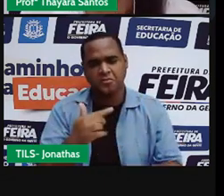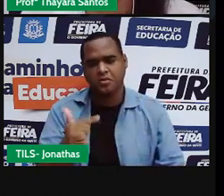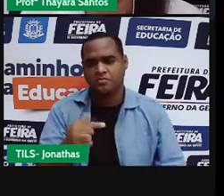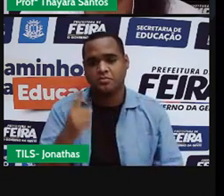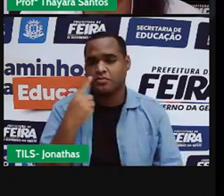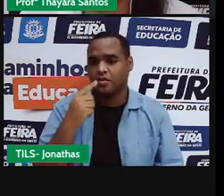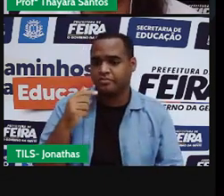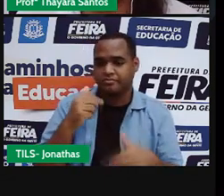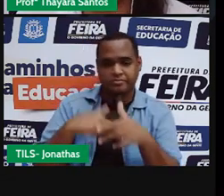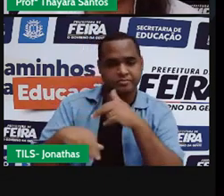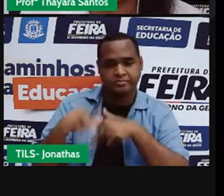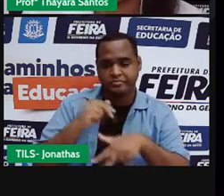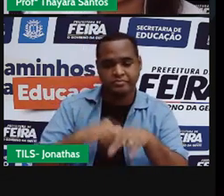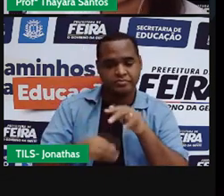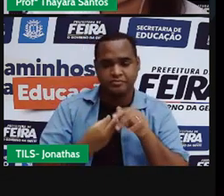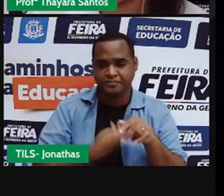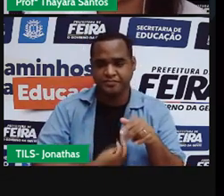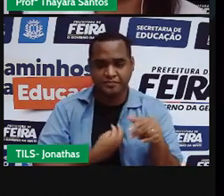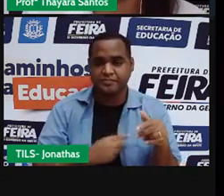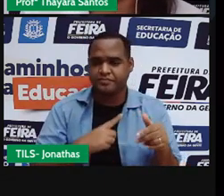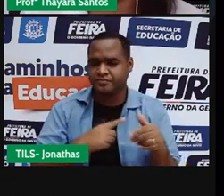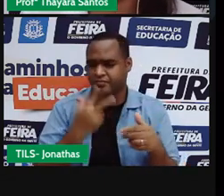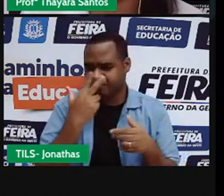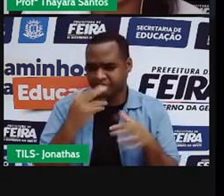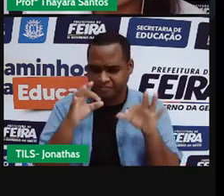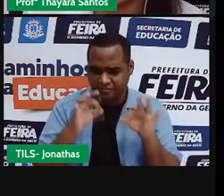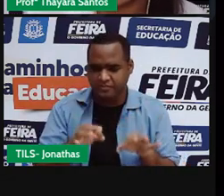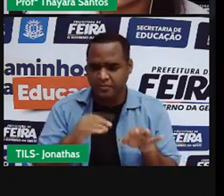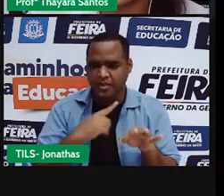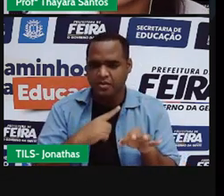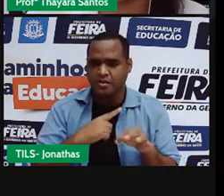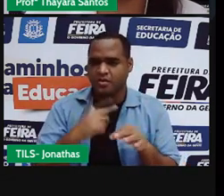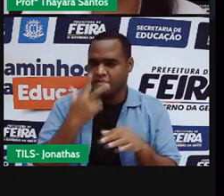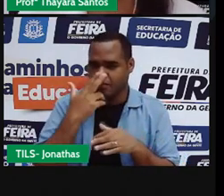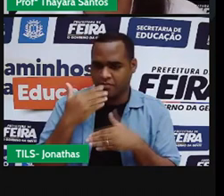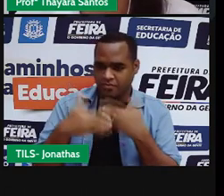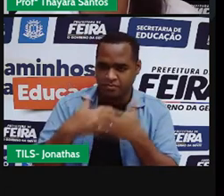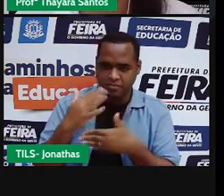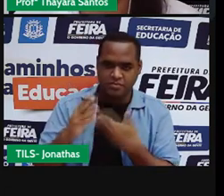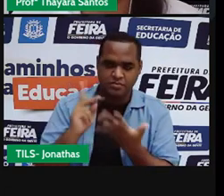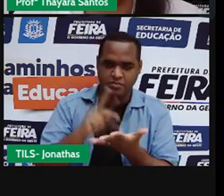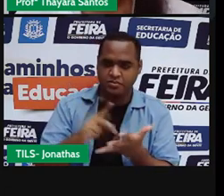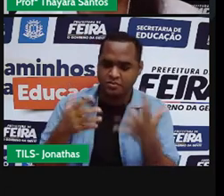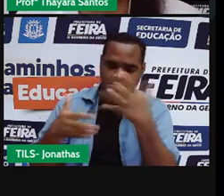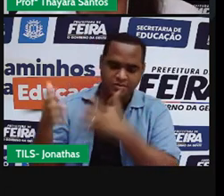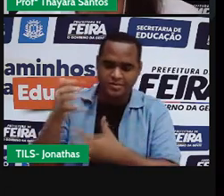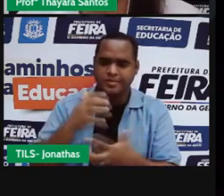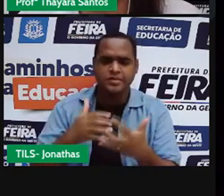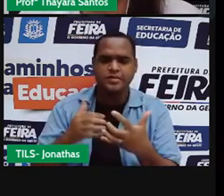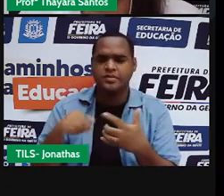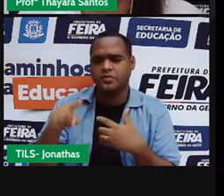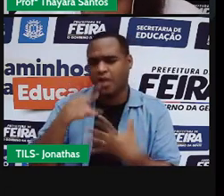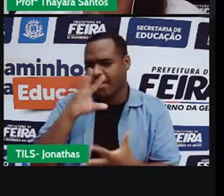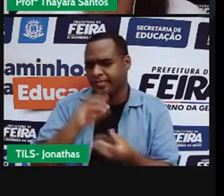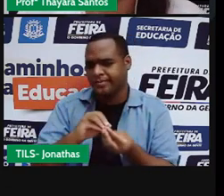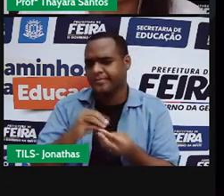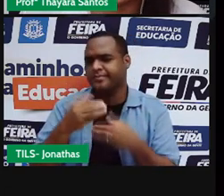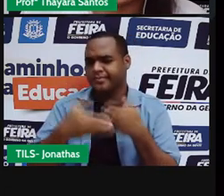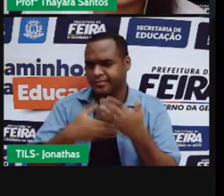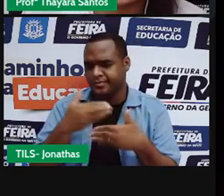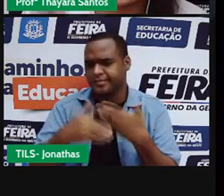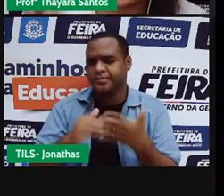movimentando aleatoriamente. Então, se eu não tenho forma fixa, se a forma está sendo variável, e eu tenho átomos aí se agitando,